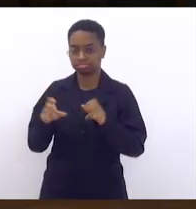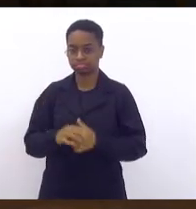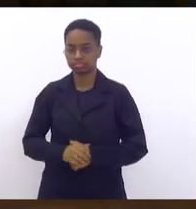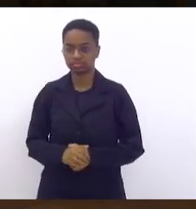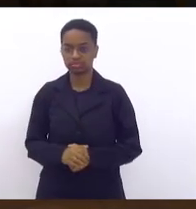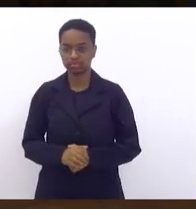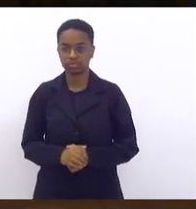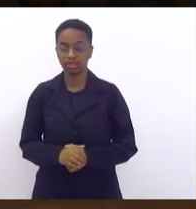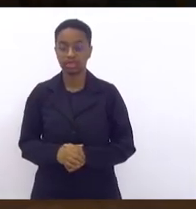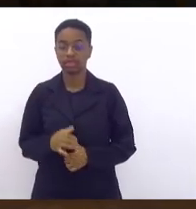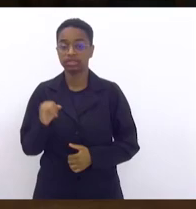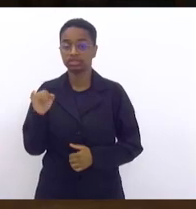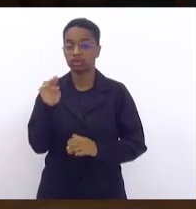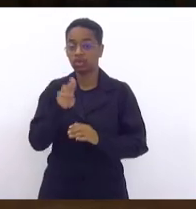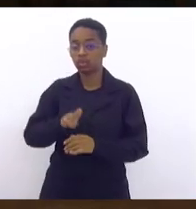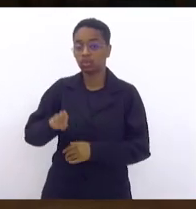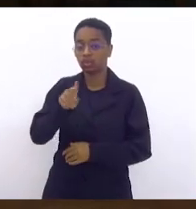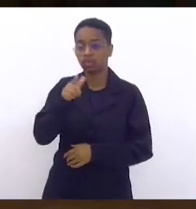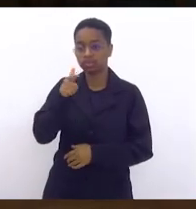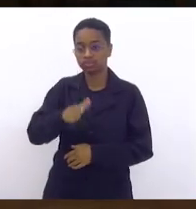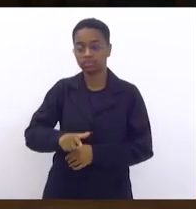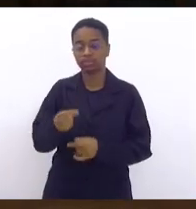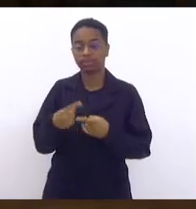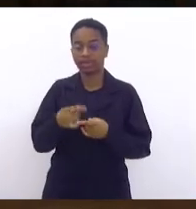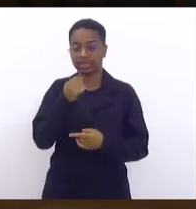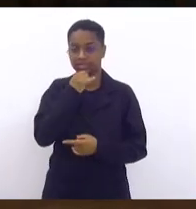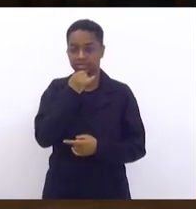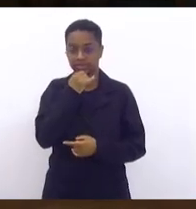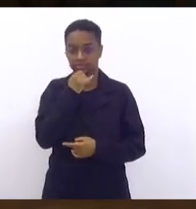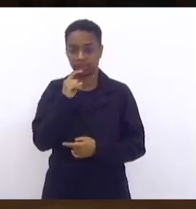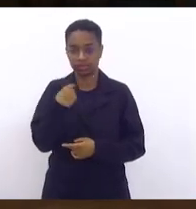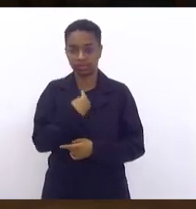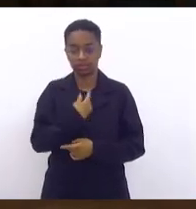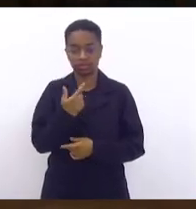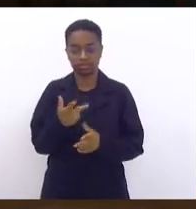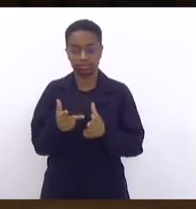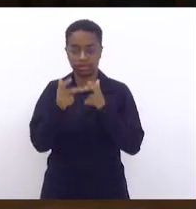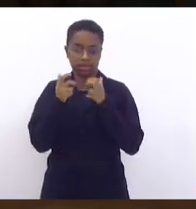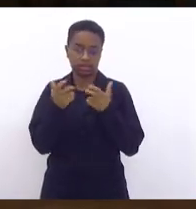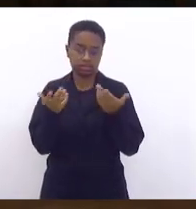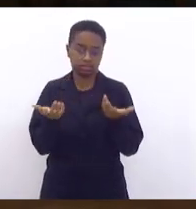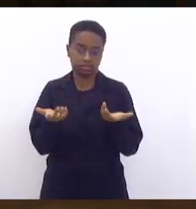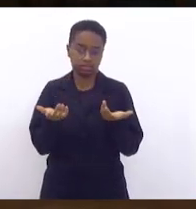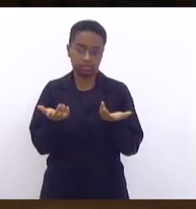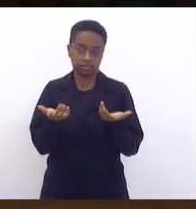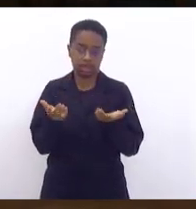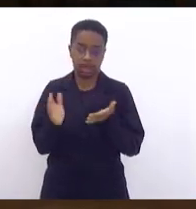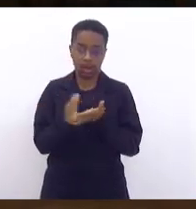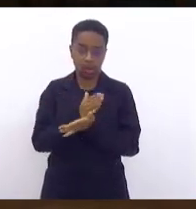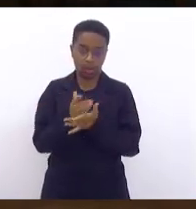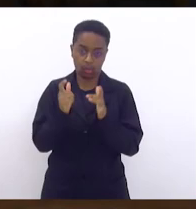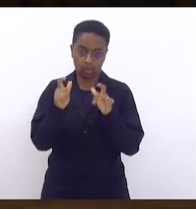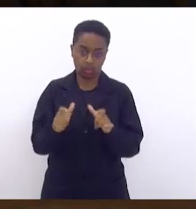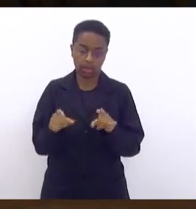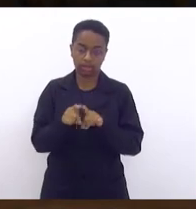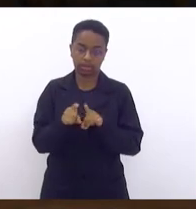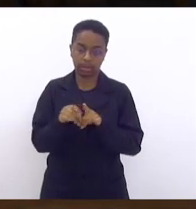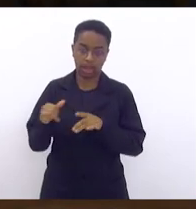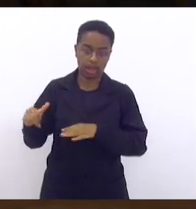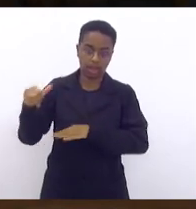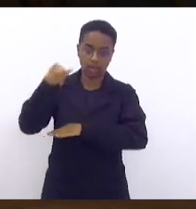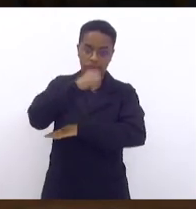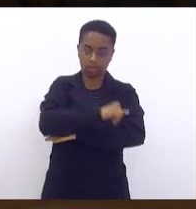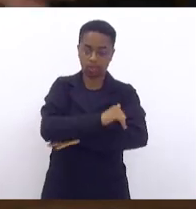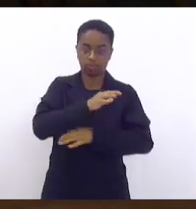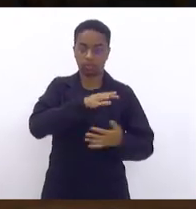essa reutilização que a gente vê por exemplo é em alguns locais até aeroportos aí pelo mundo